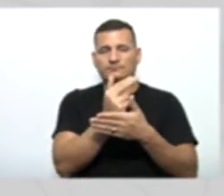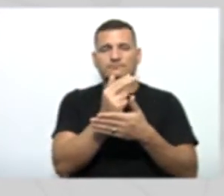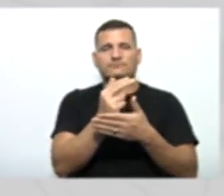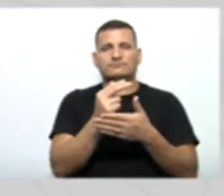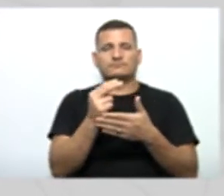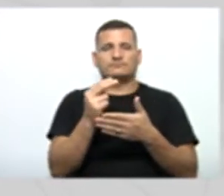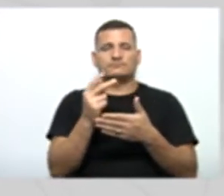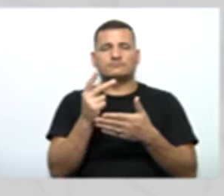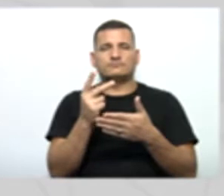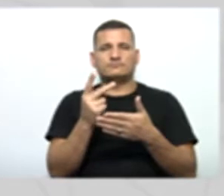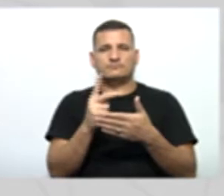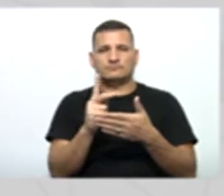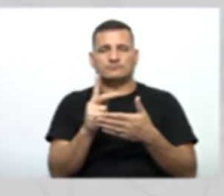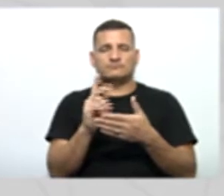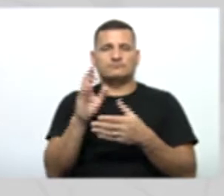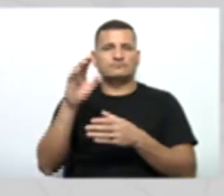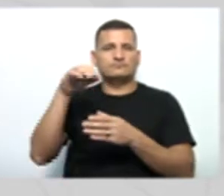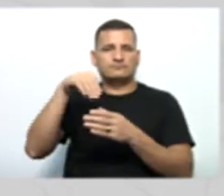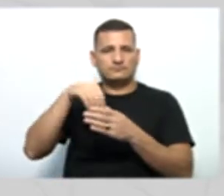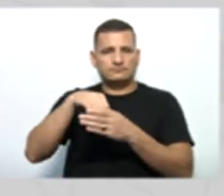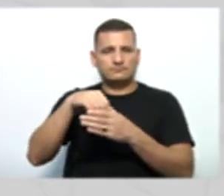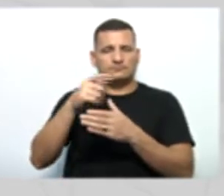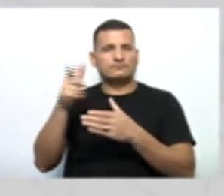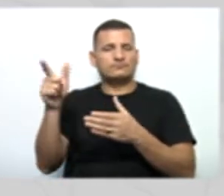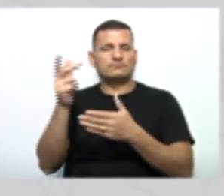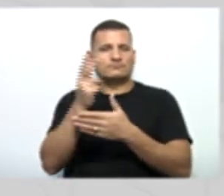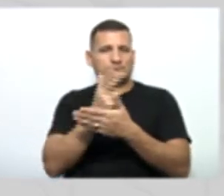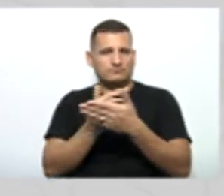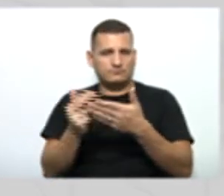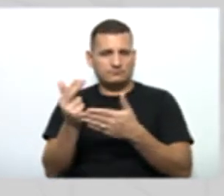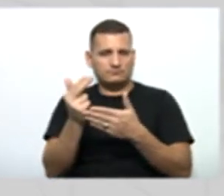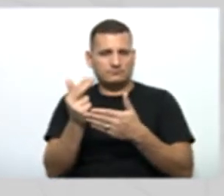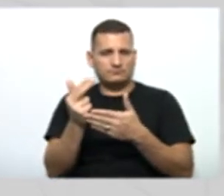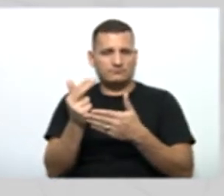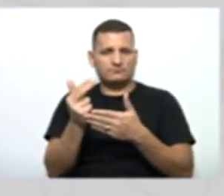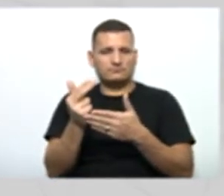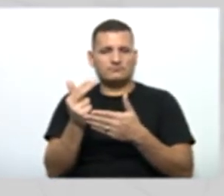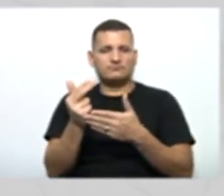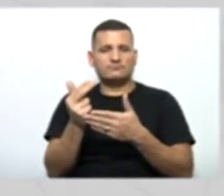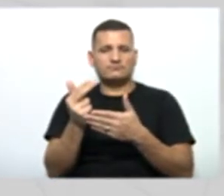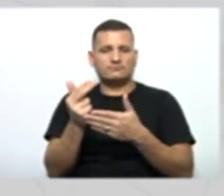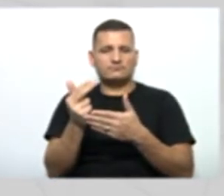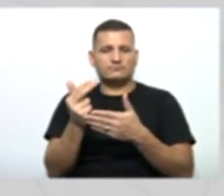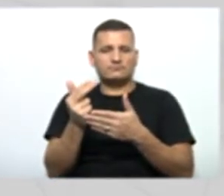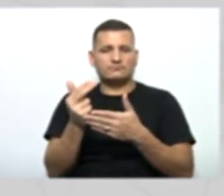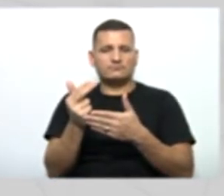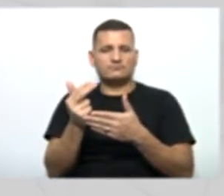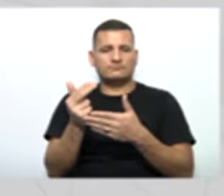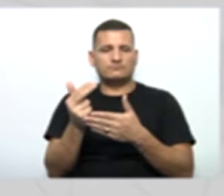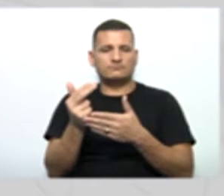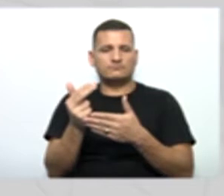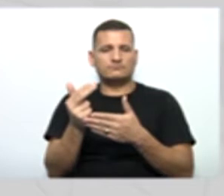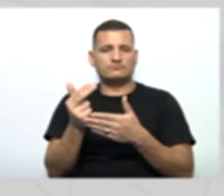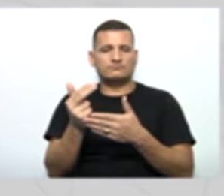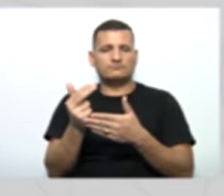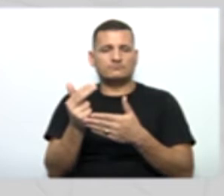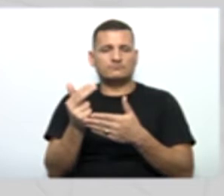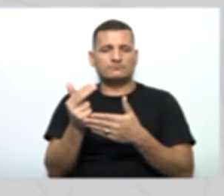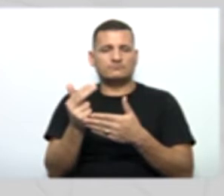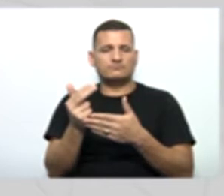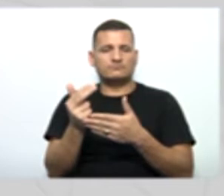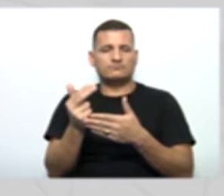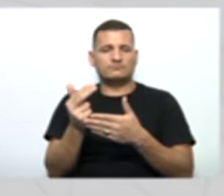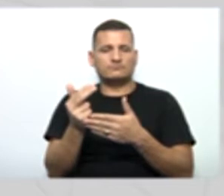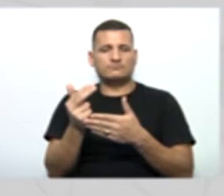seu interior outro caso de uso, né? Isoladamente, não teria sentido.